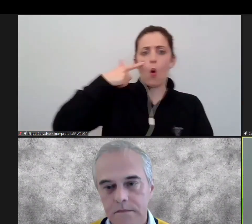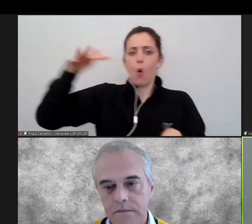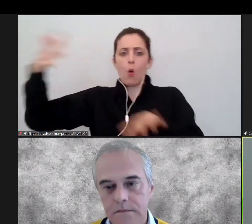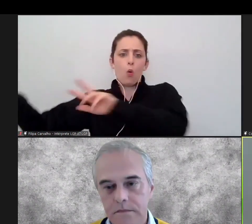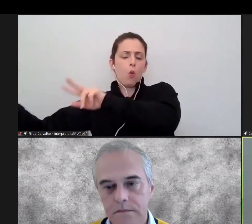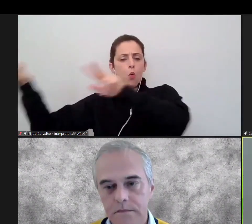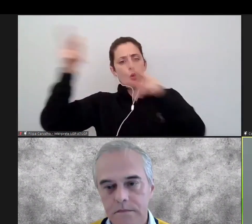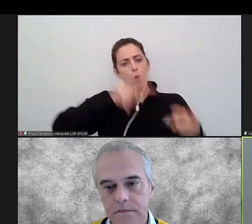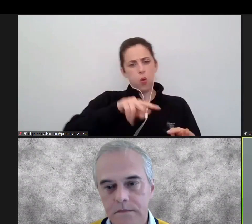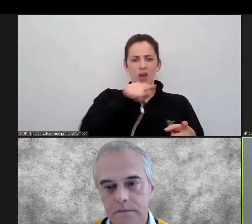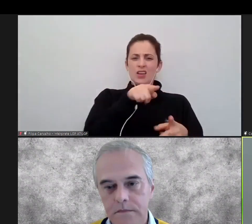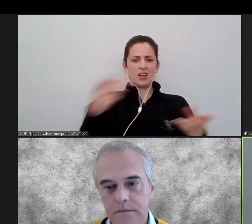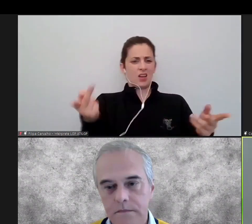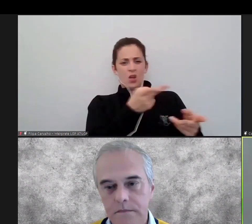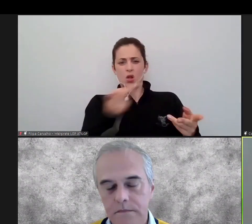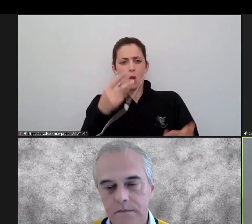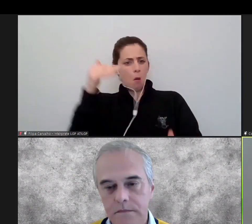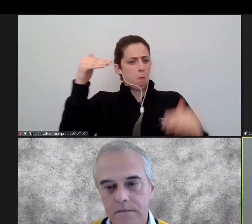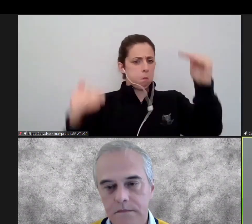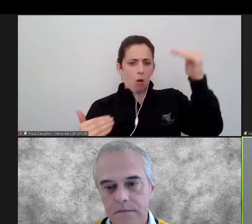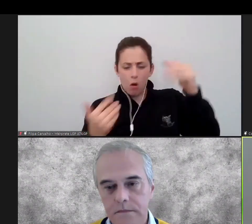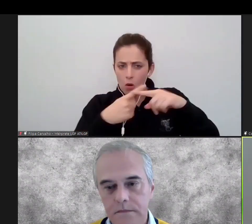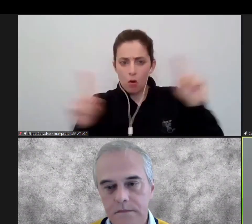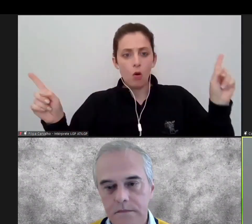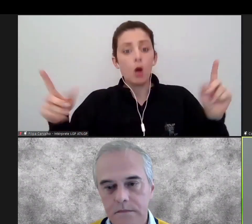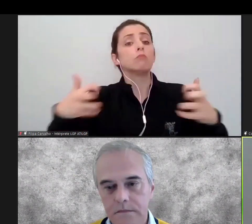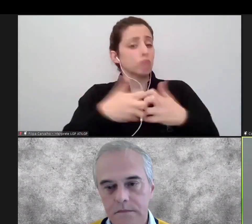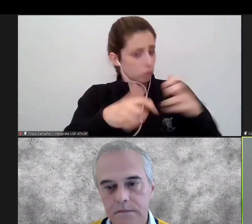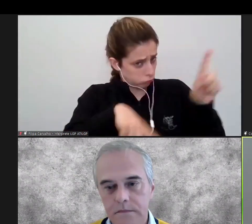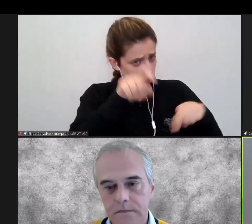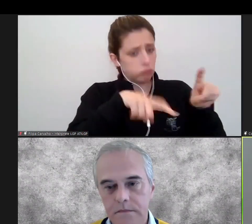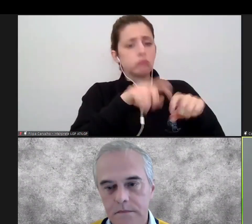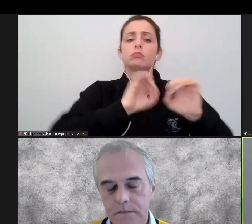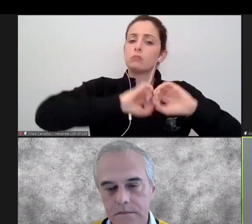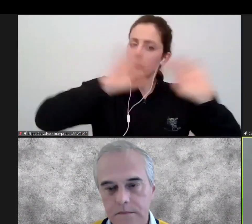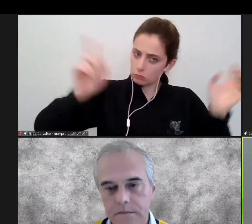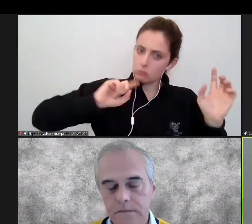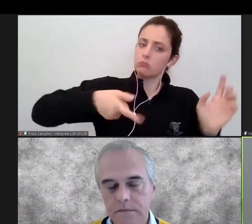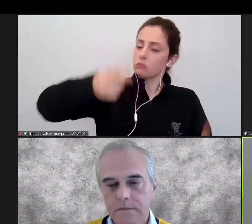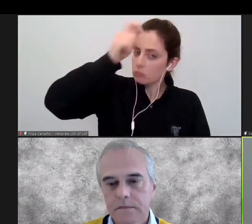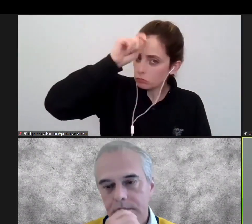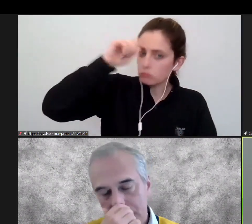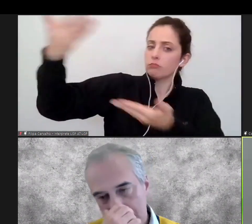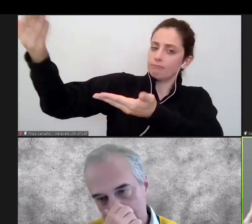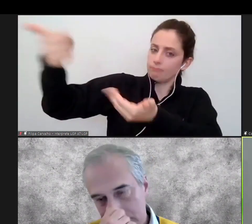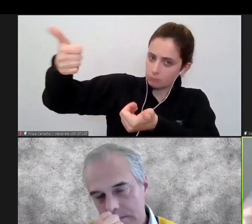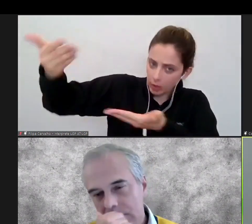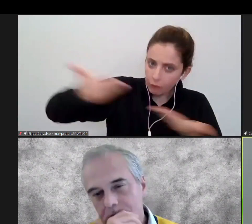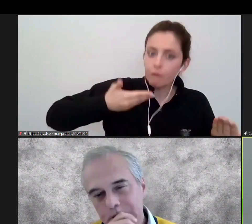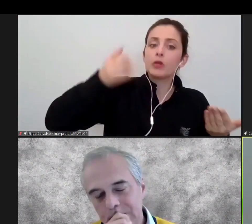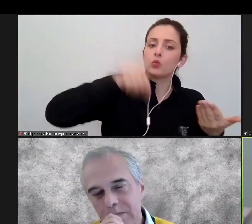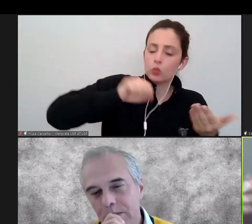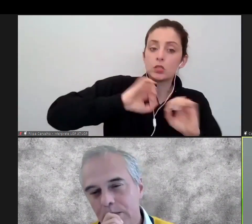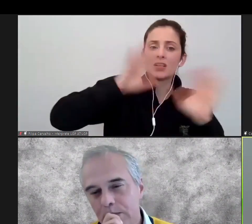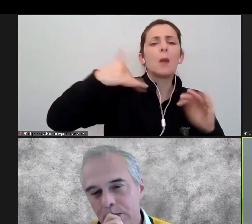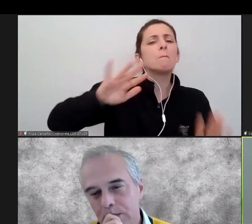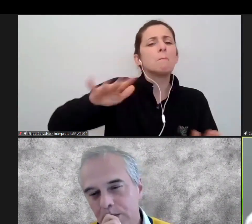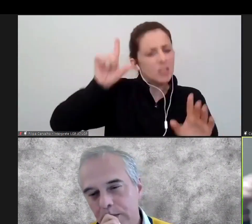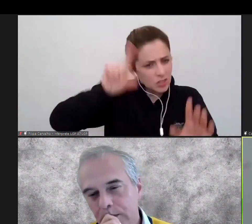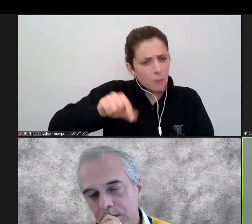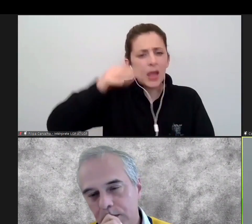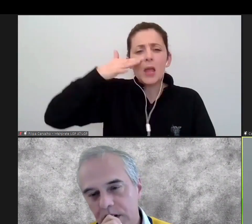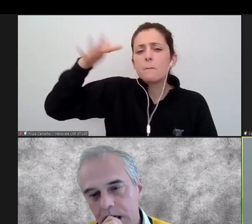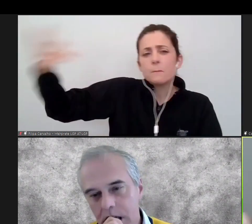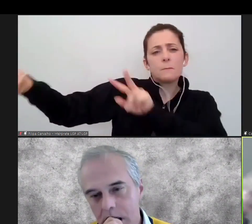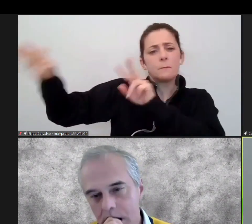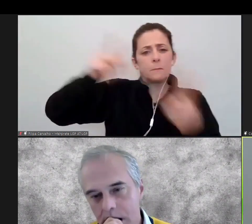pessoa vem de um conflito, e claro que isso é super válido, que nós também sabemos receber estas pessoas, mas o migrante muitas vezes